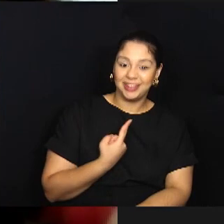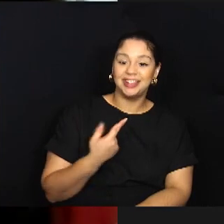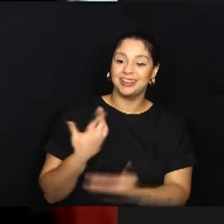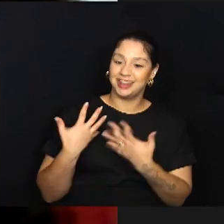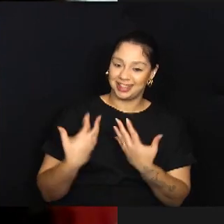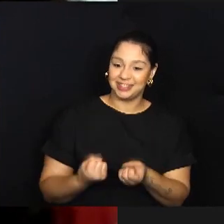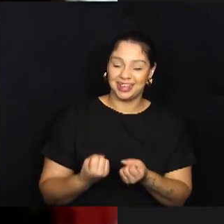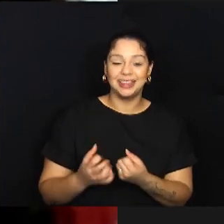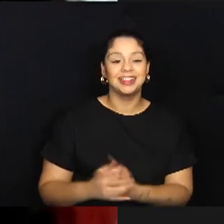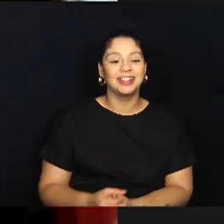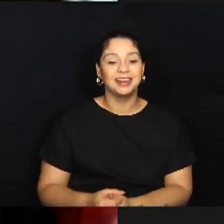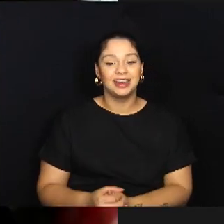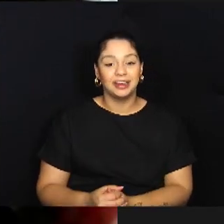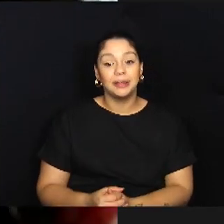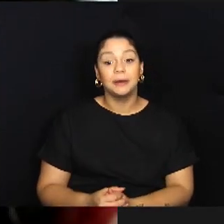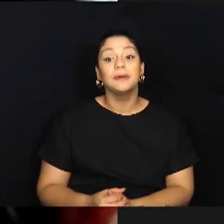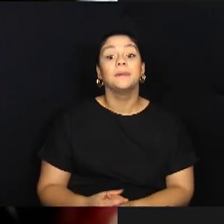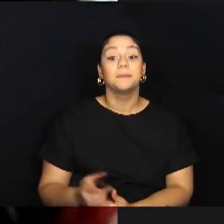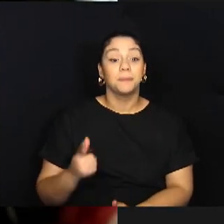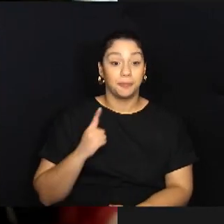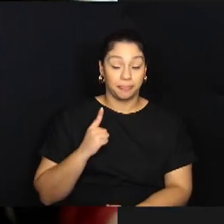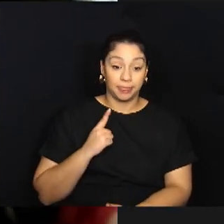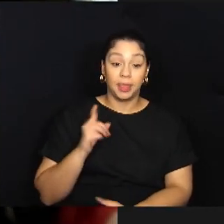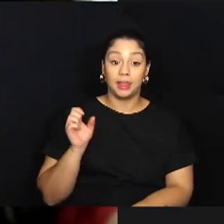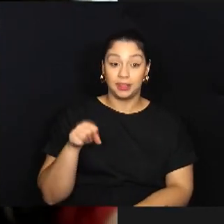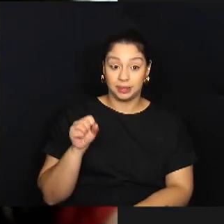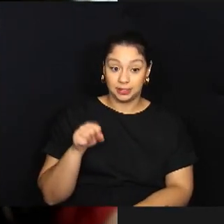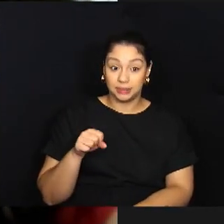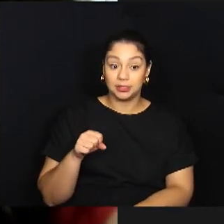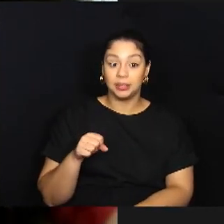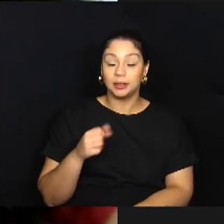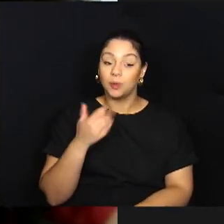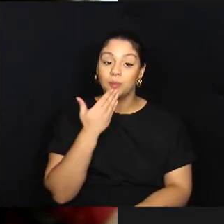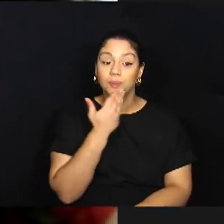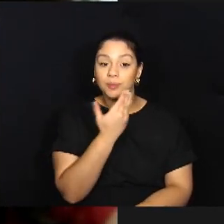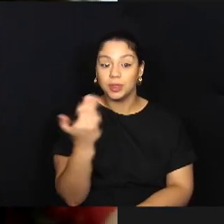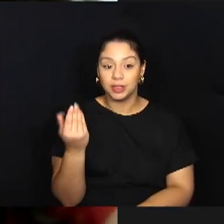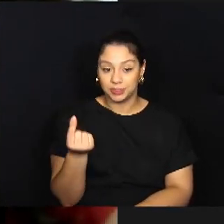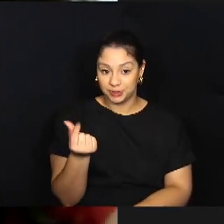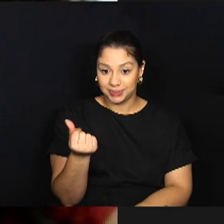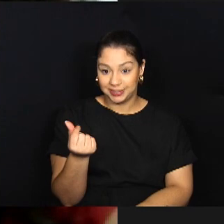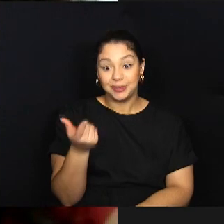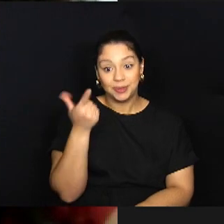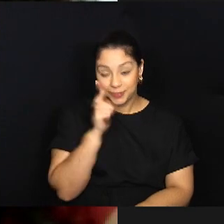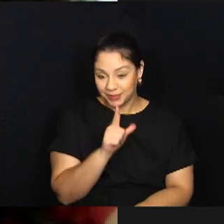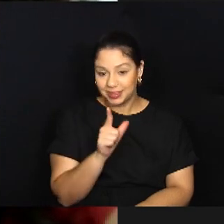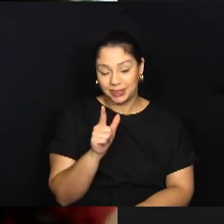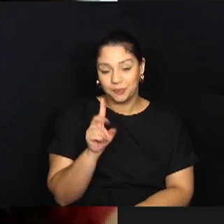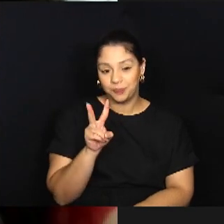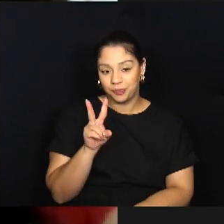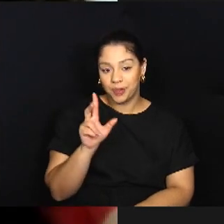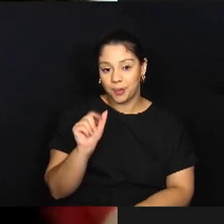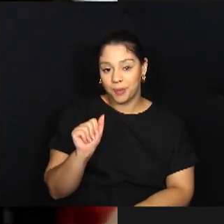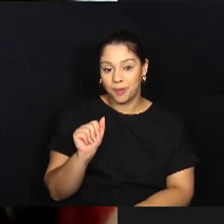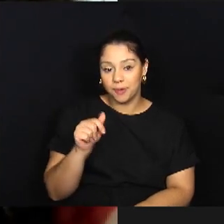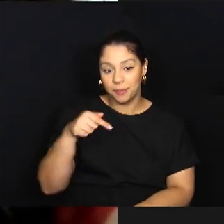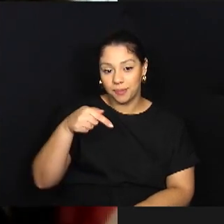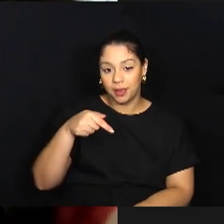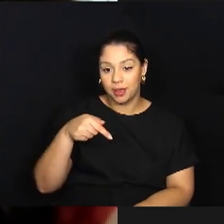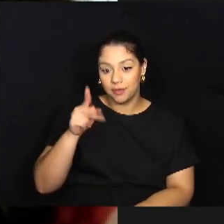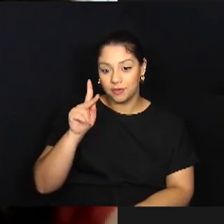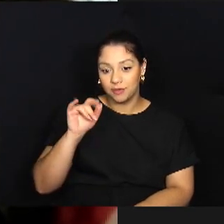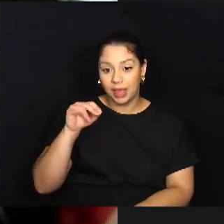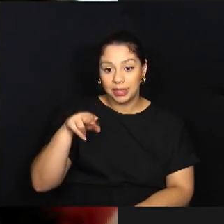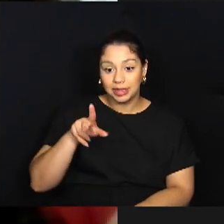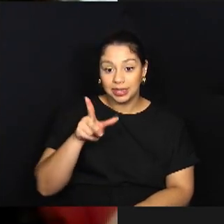aceita. A gente fez uma vaquinha que rendeu uma graninha, deu para a gente custear alguma parte